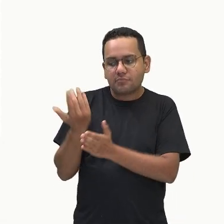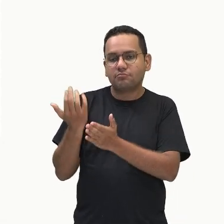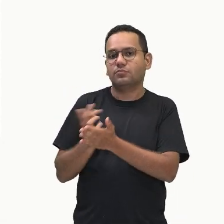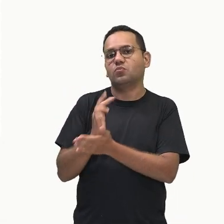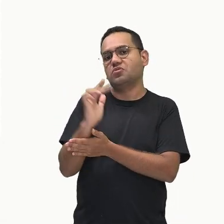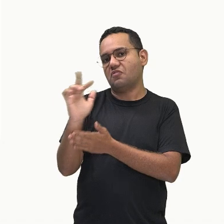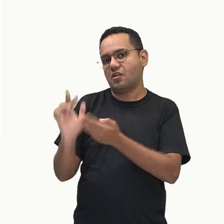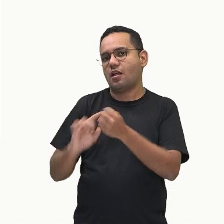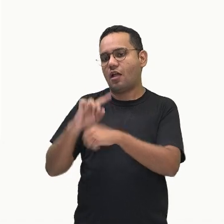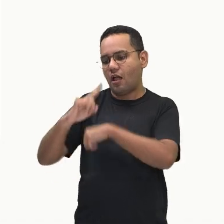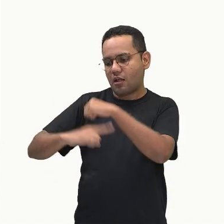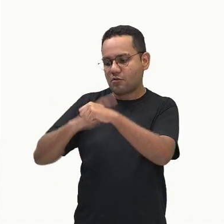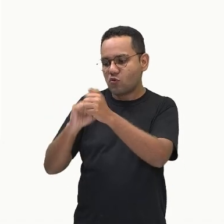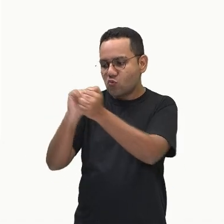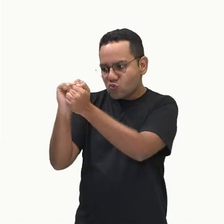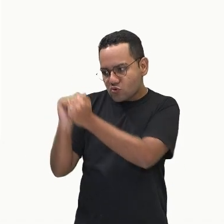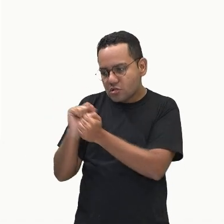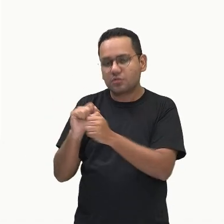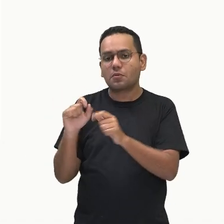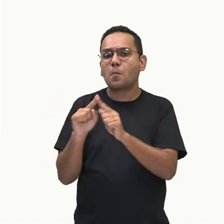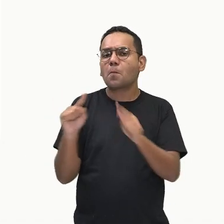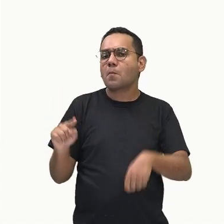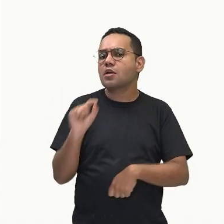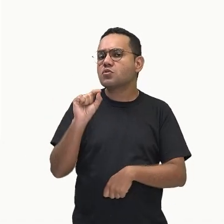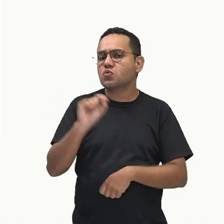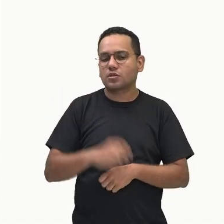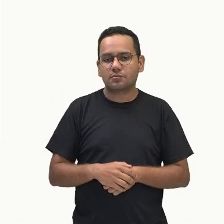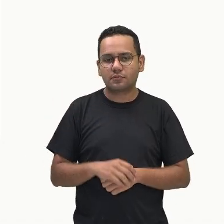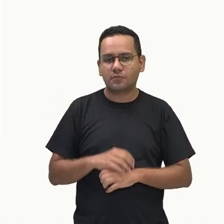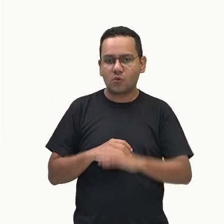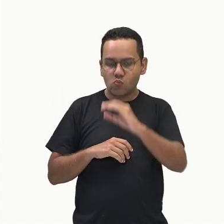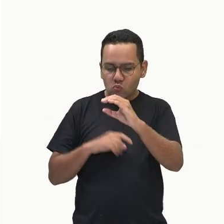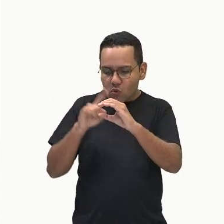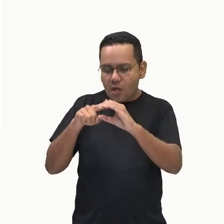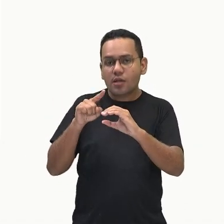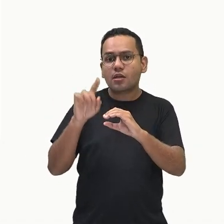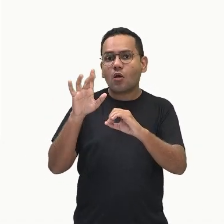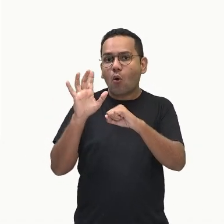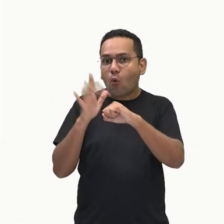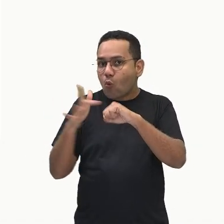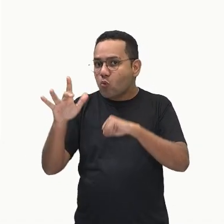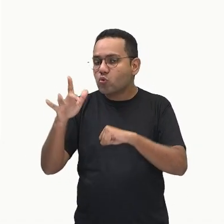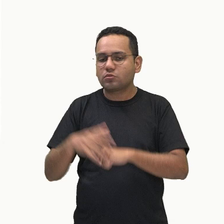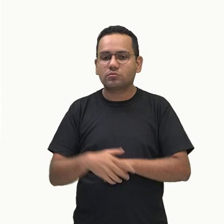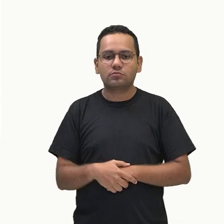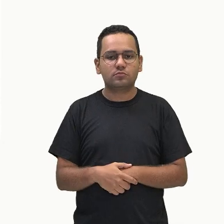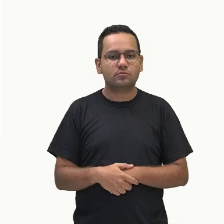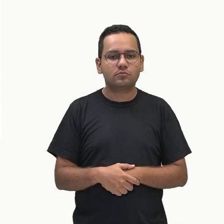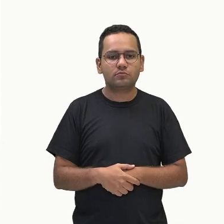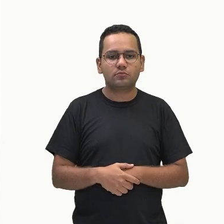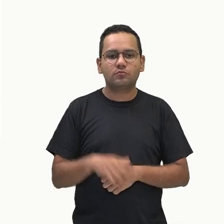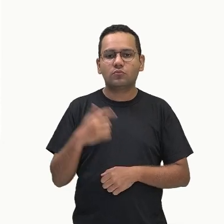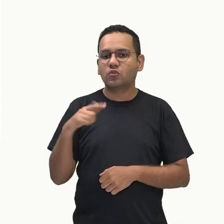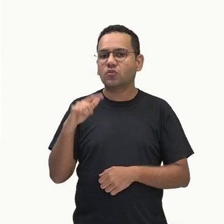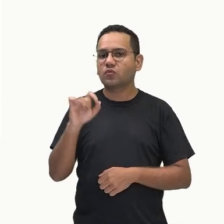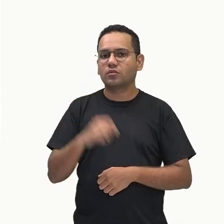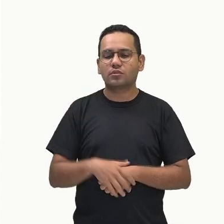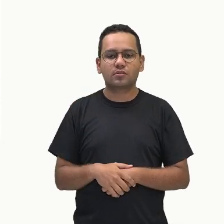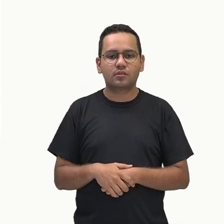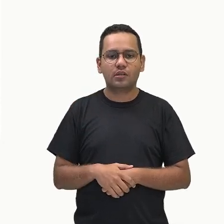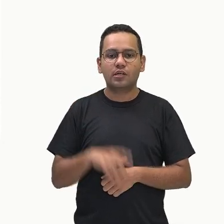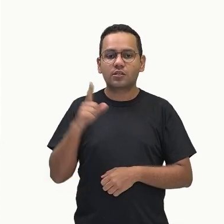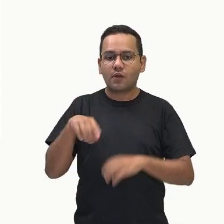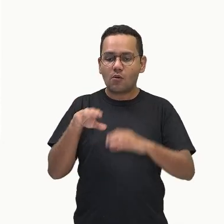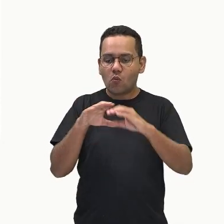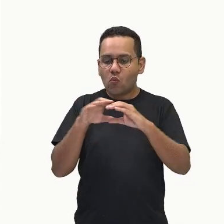átomos. Se esse tijolo aqui representasse, por exemplo, um átomo de ouro, aqui nós teríamos não uma casa, mas uma barra de